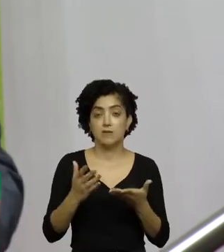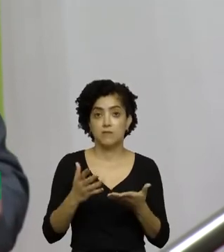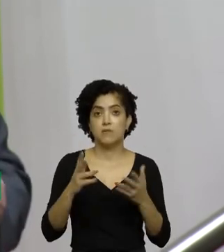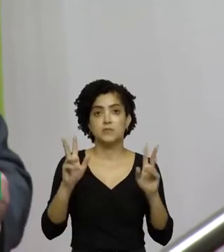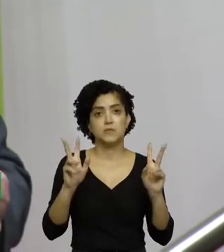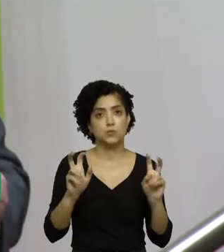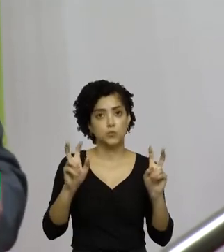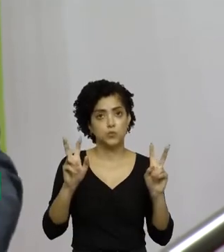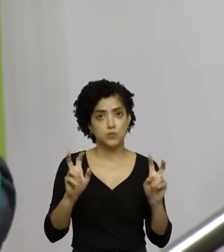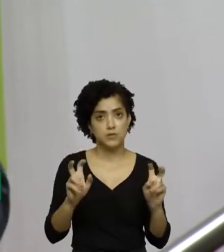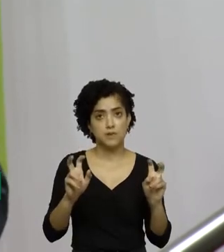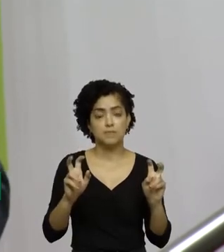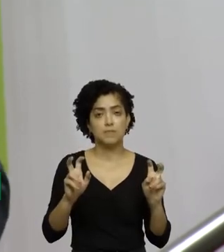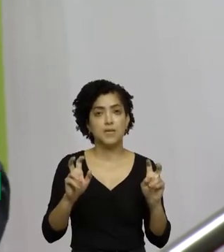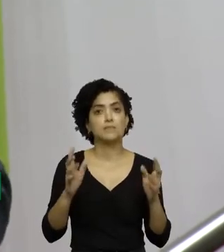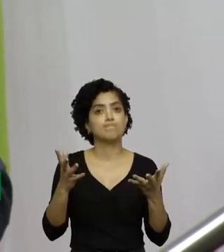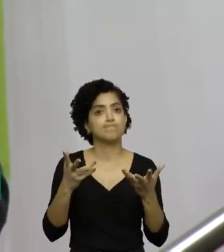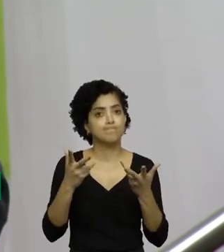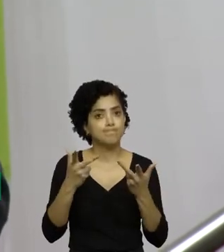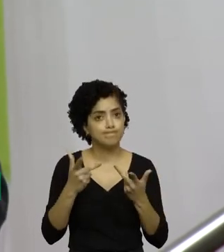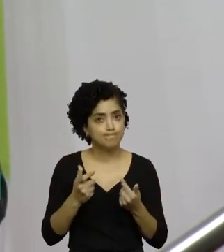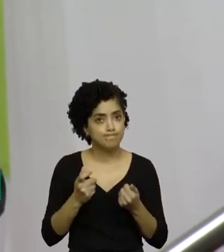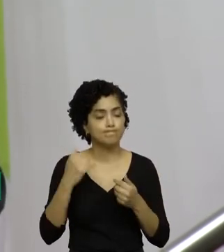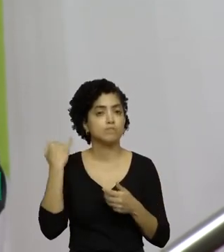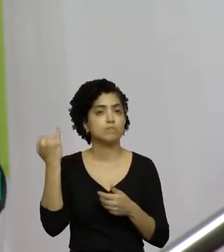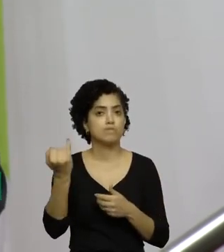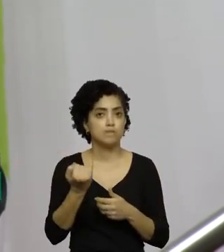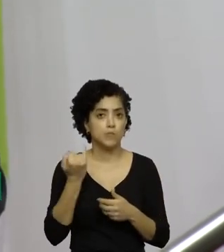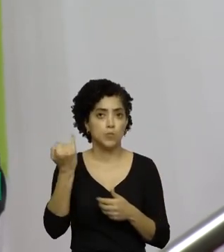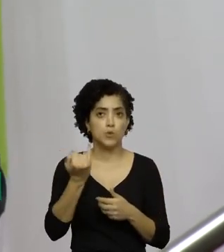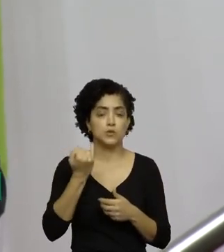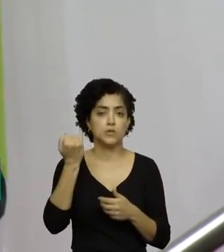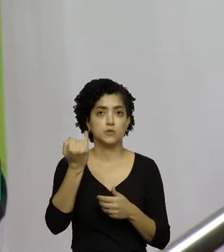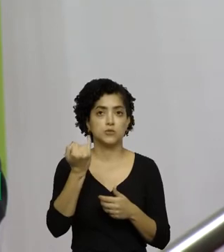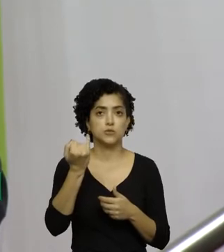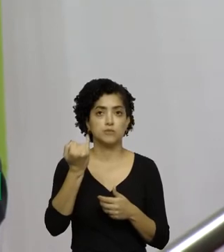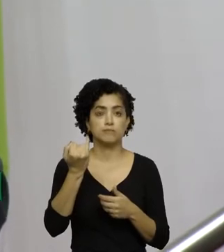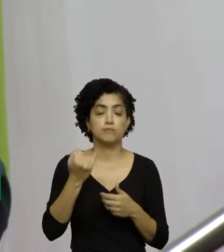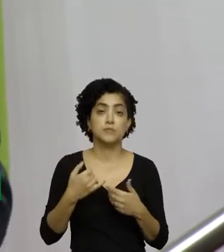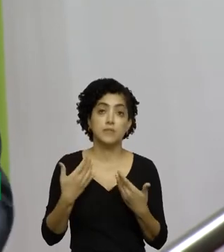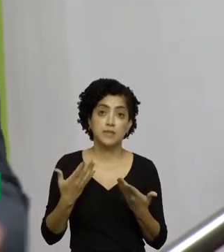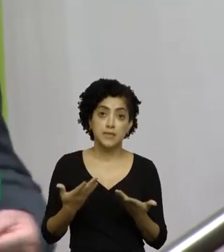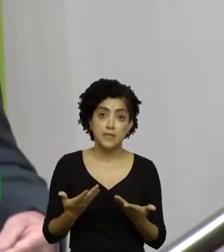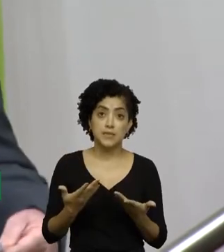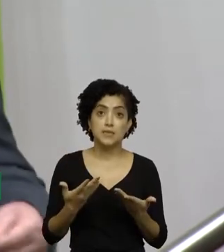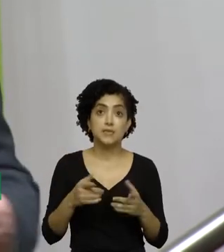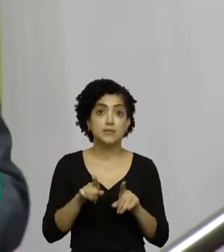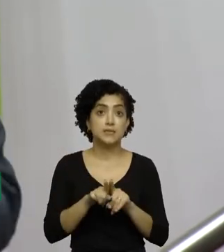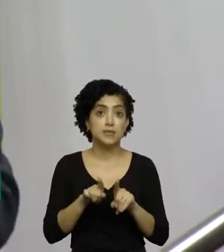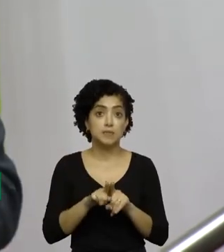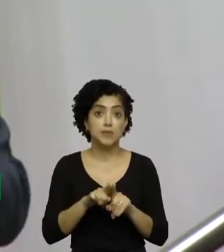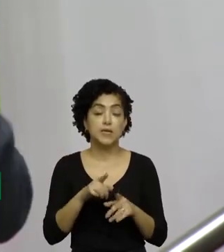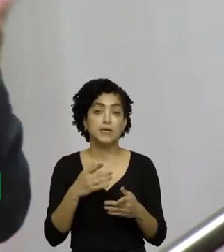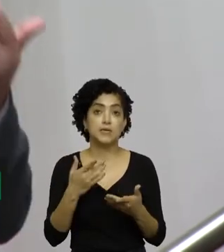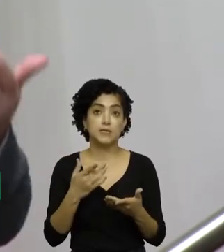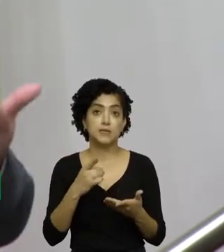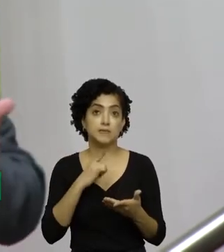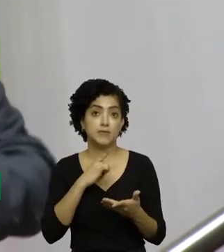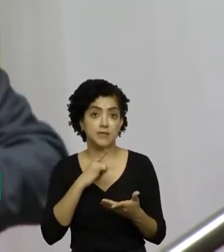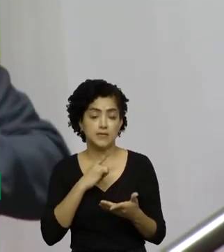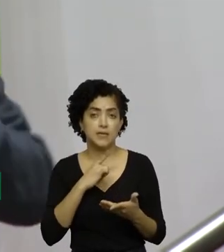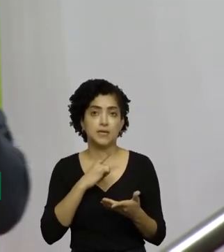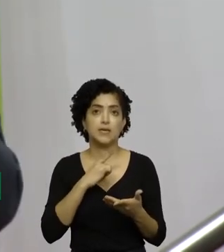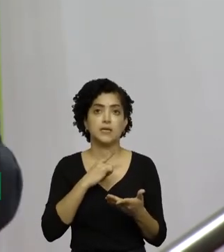temática extremamente importante e que vai trazer também presente todo